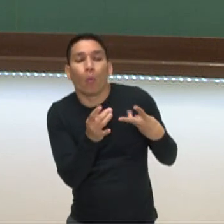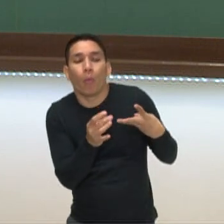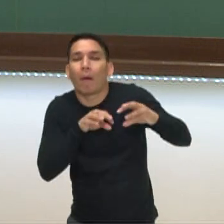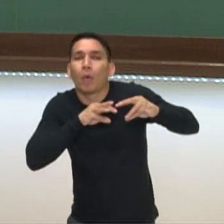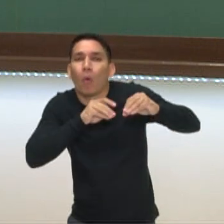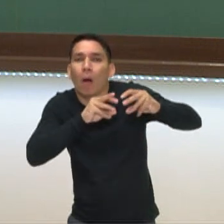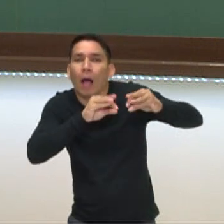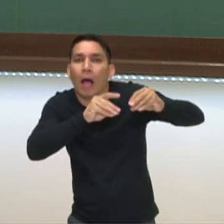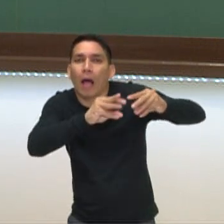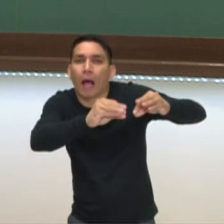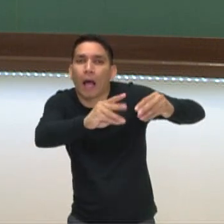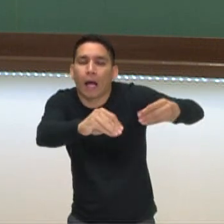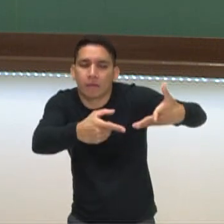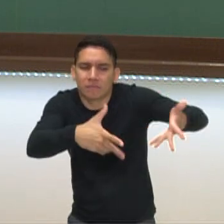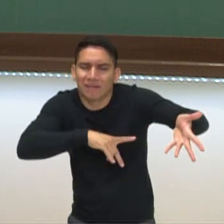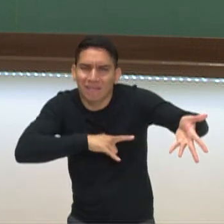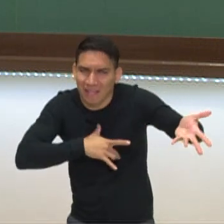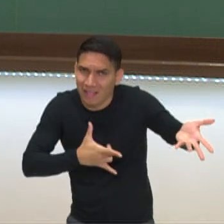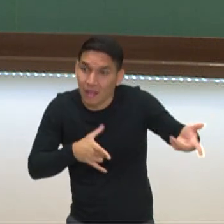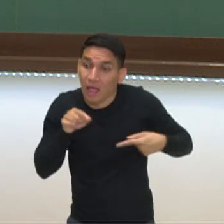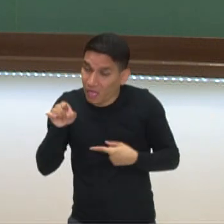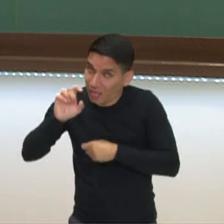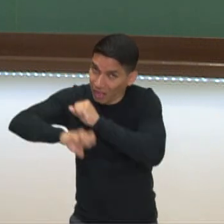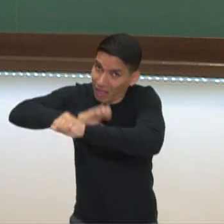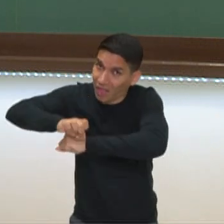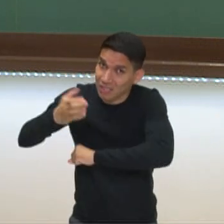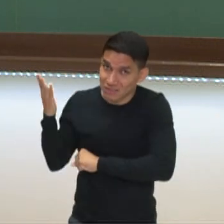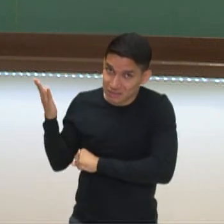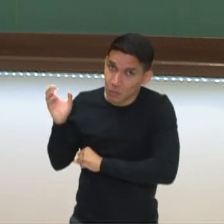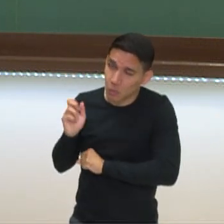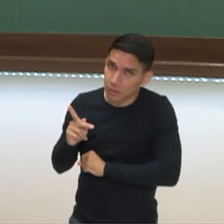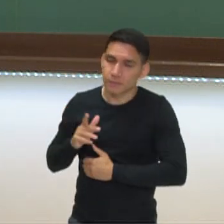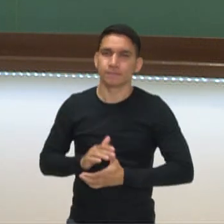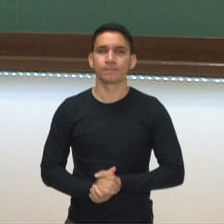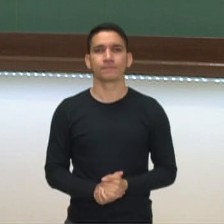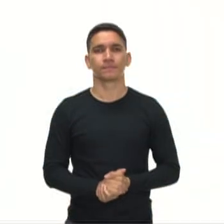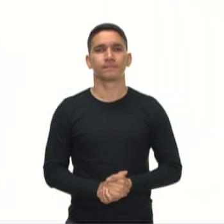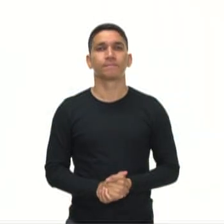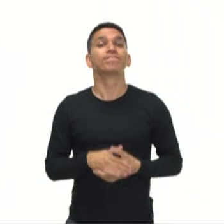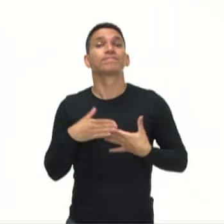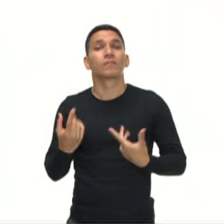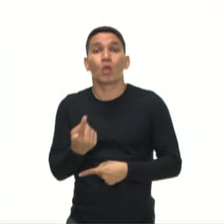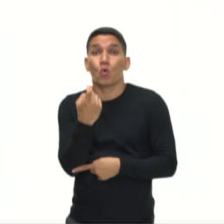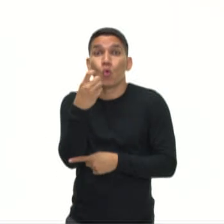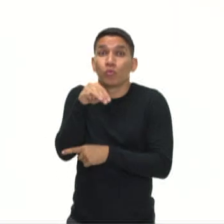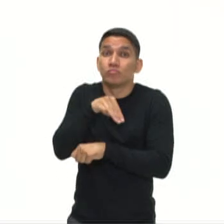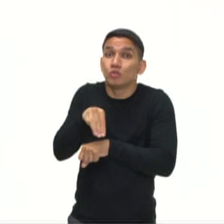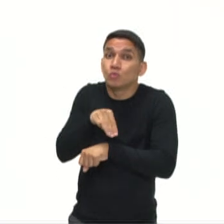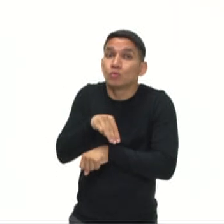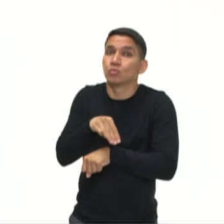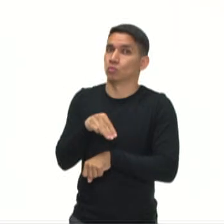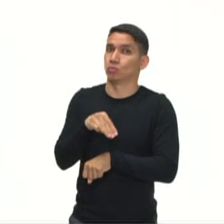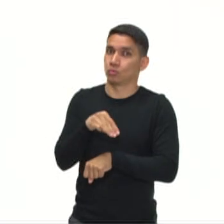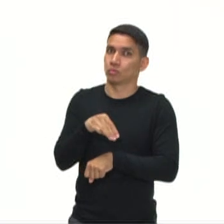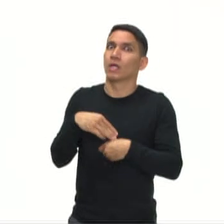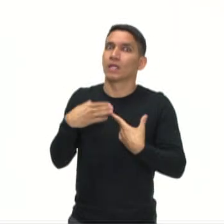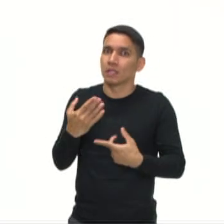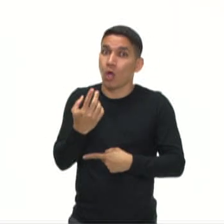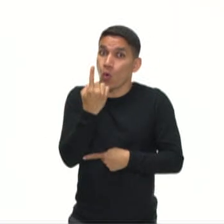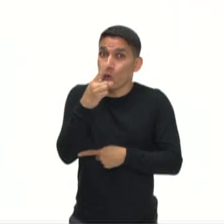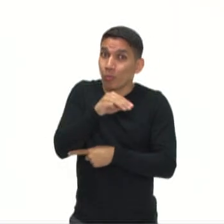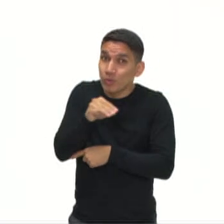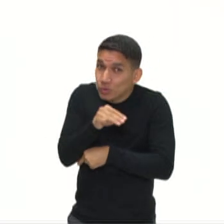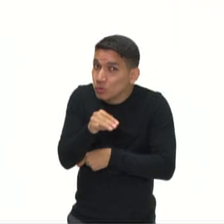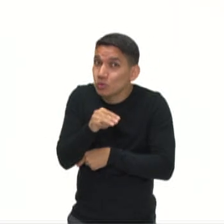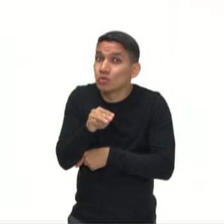200 metros de comprimento. É isso que tem de elétrons aqui, tá? Em 1 minuto, então passa por 1